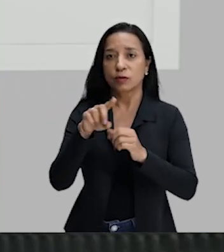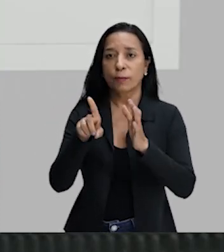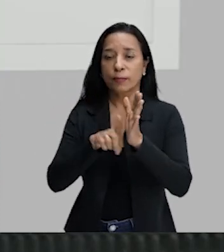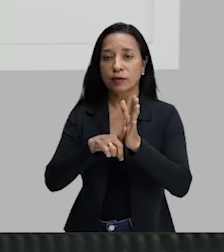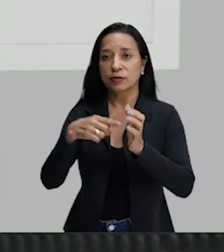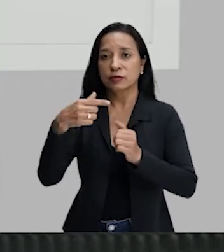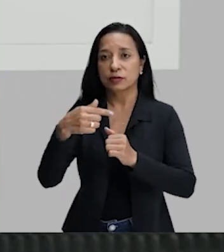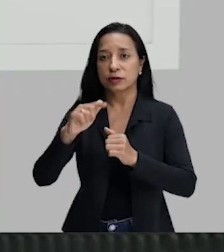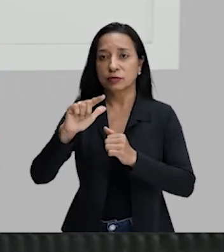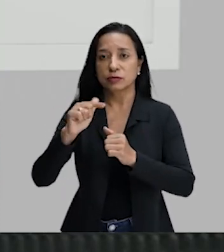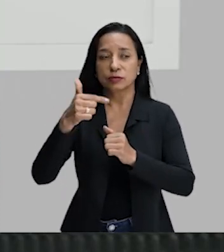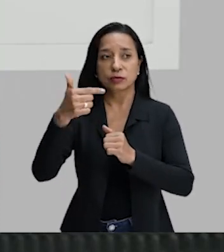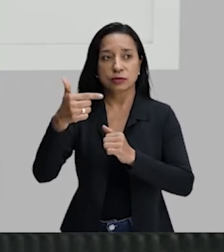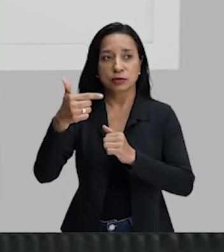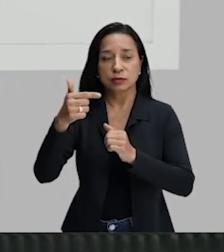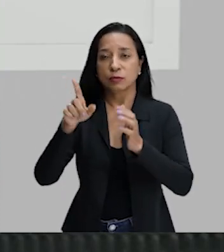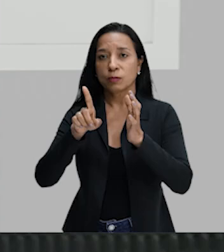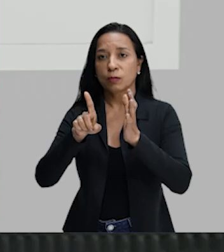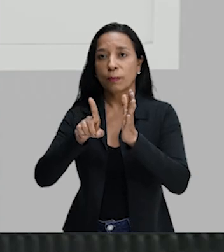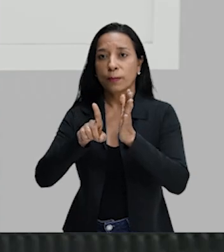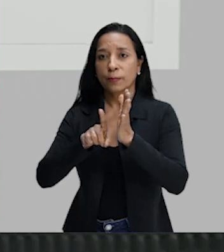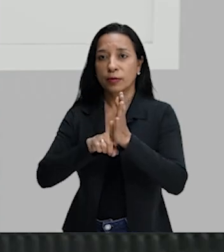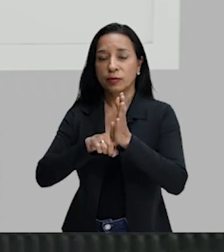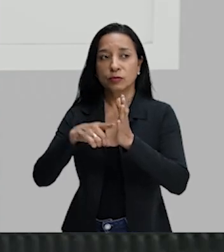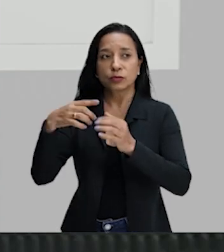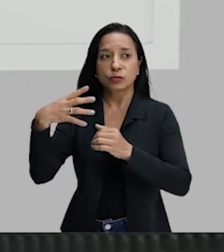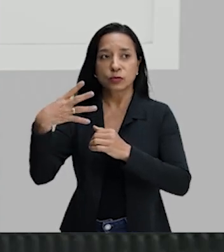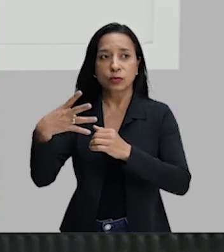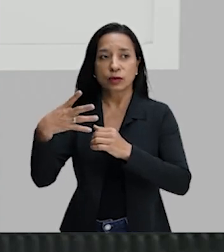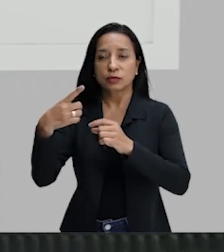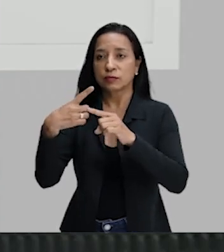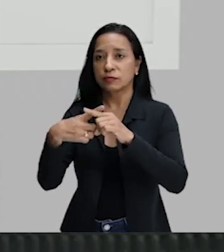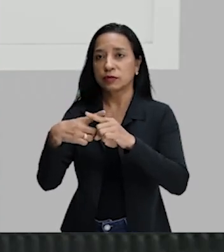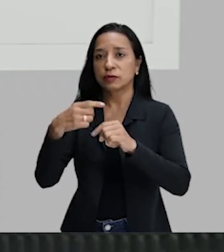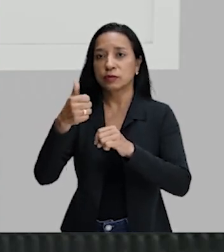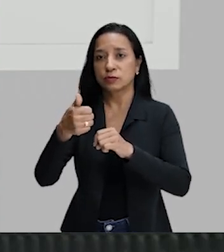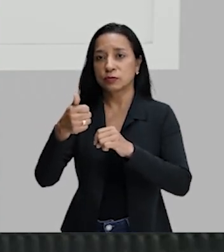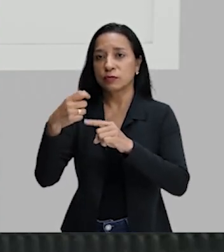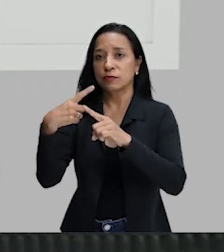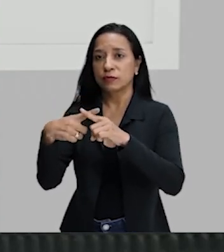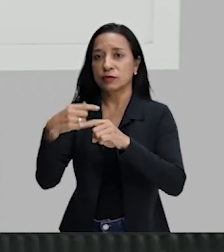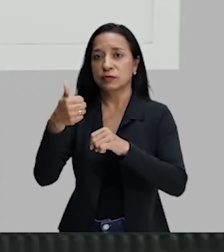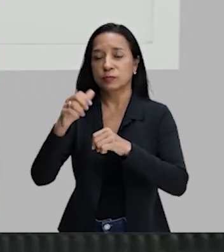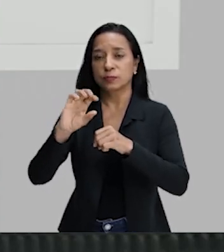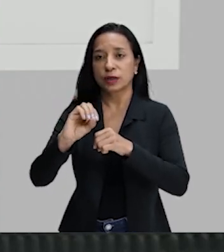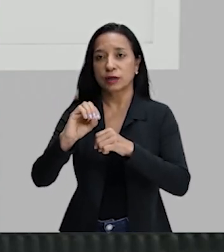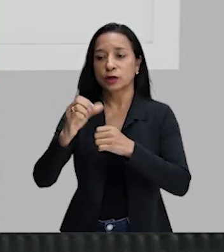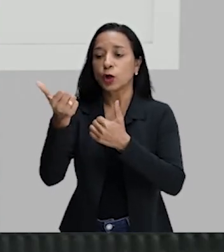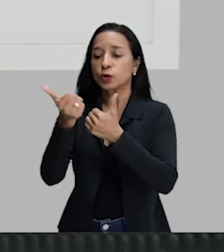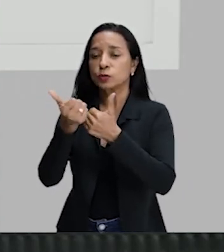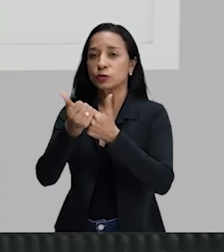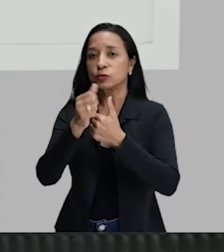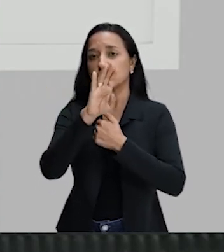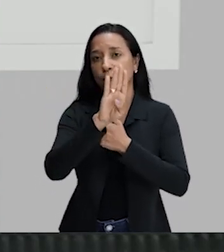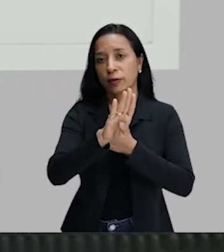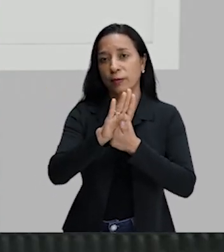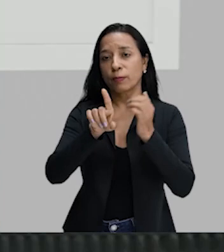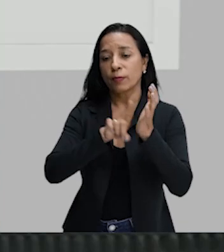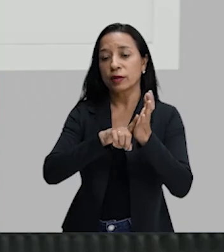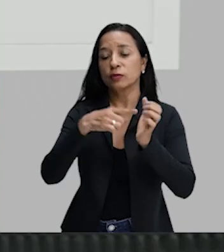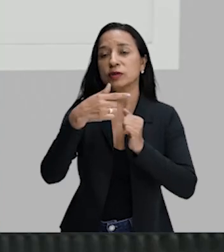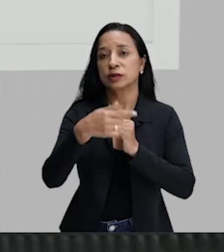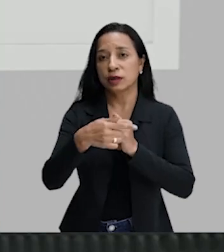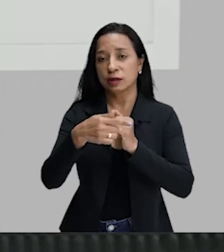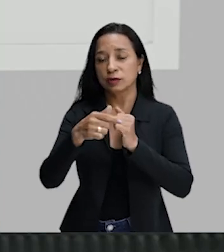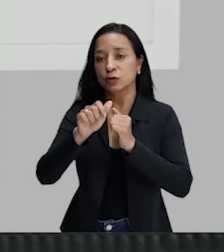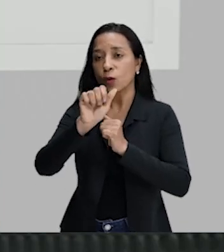menos 4 vezes 1 vezes 10. Né? Substituir o b por menos 7, o